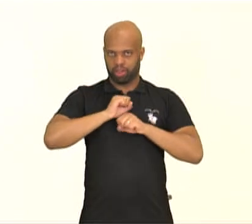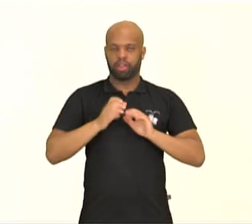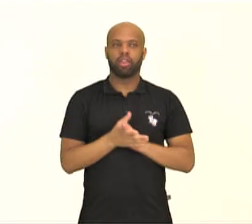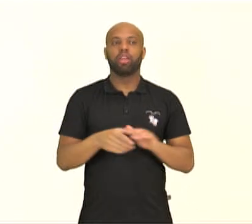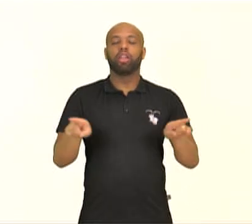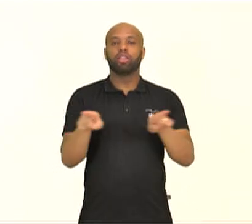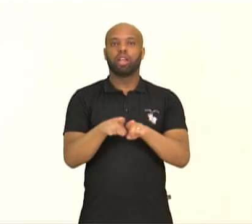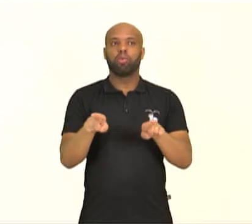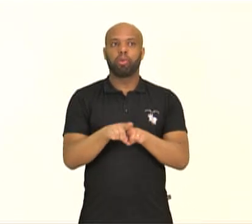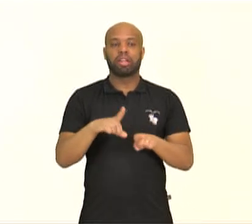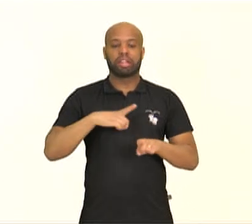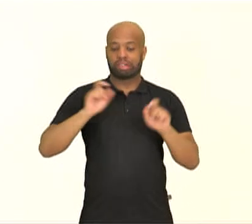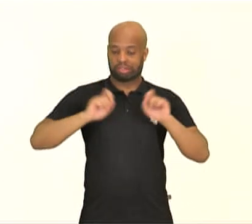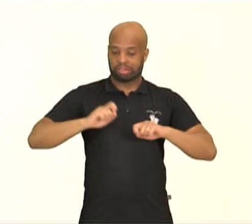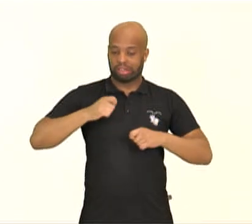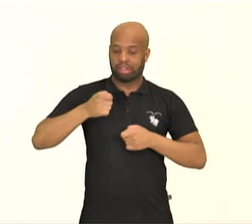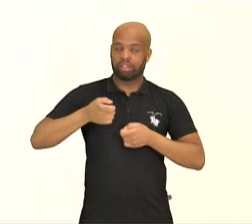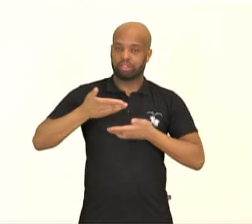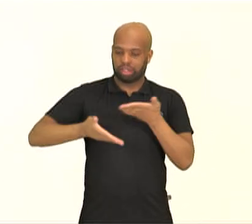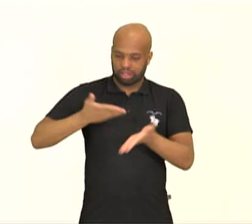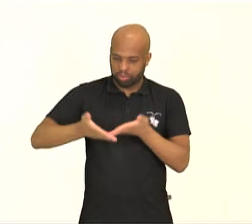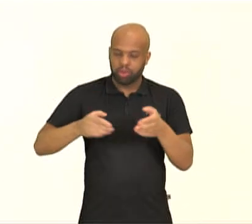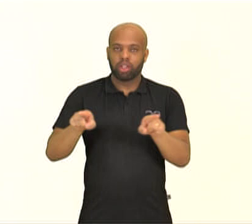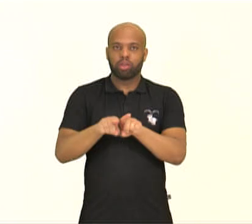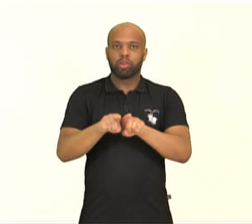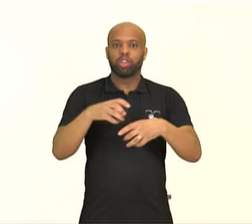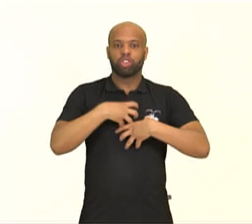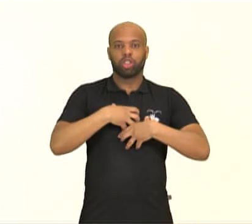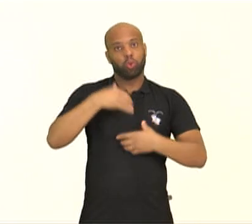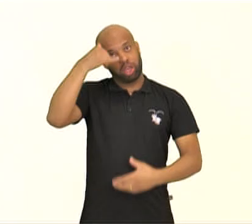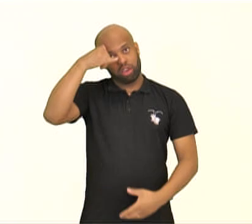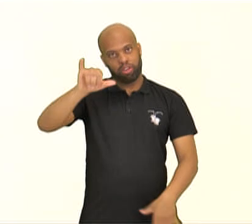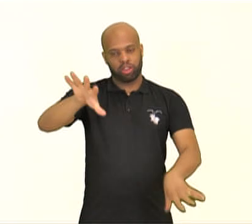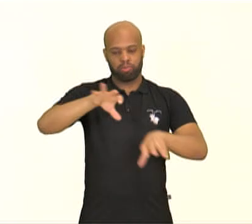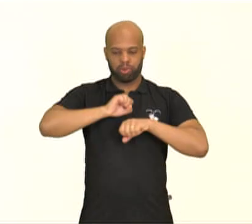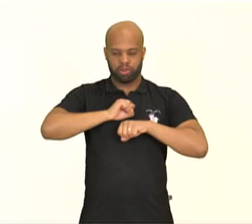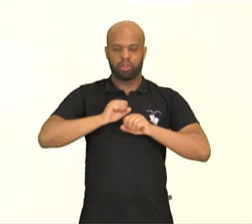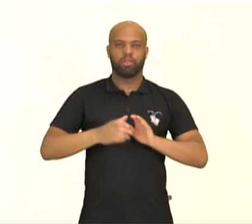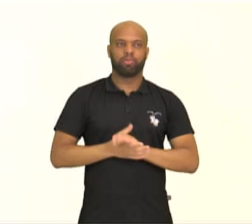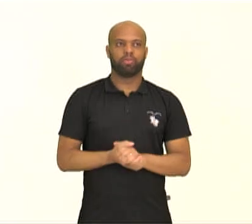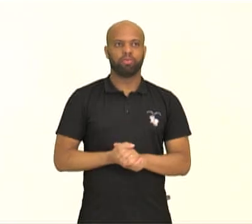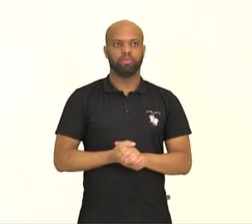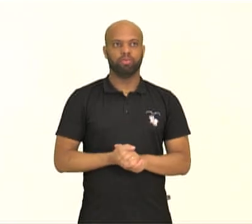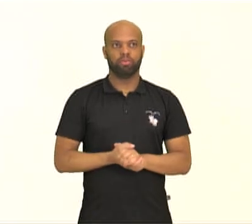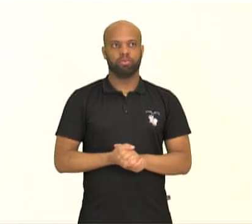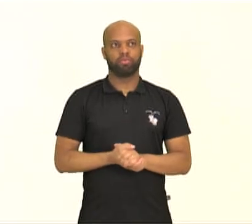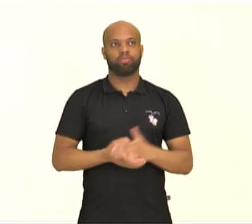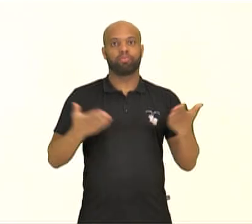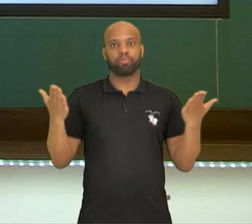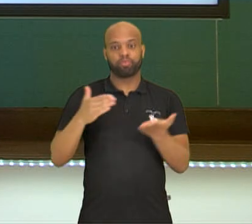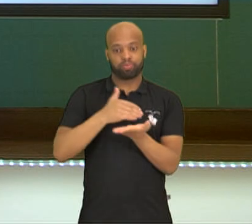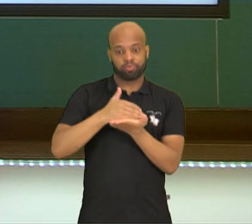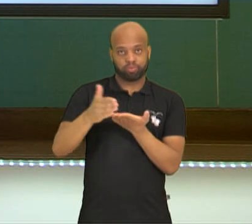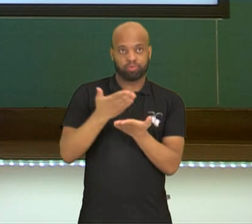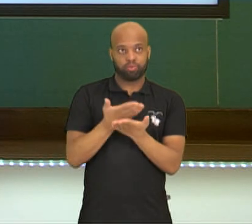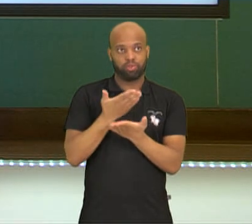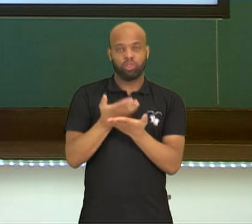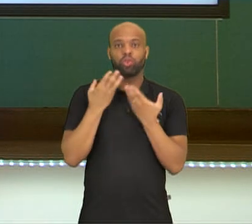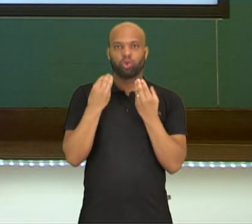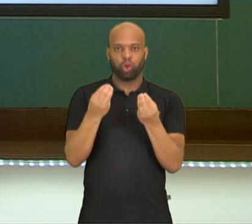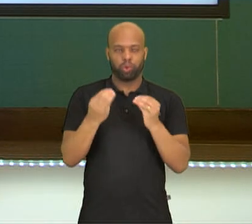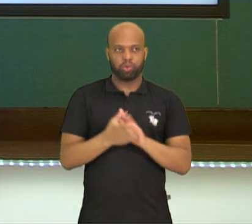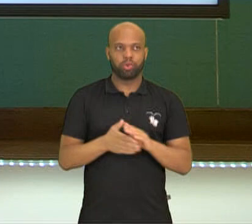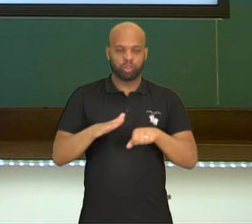os possíveis tratamentos e formas de prevenção. Então vamos começar essa aula